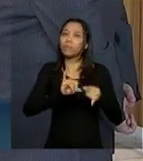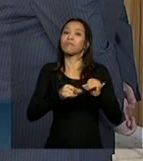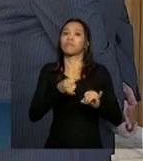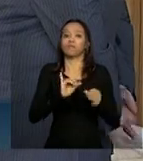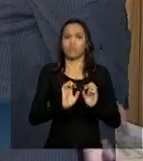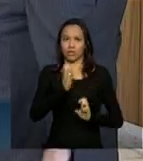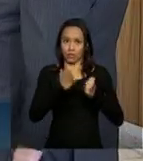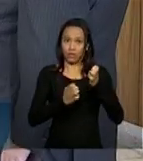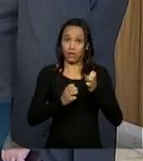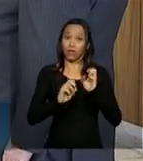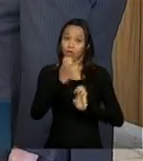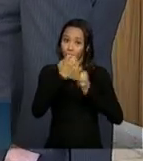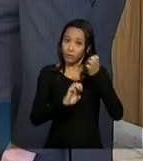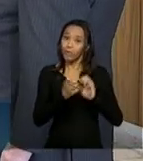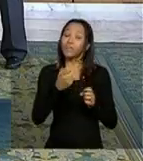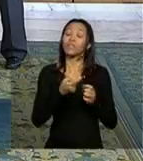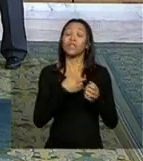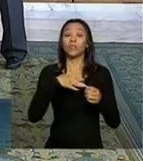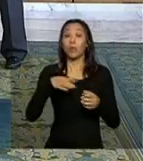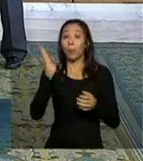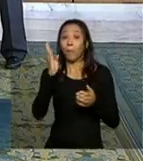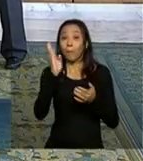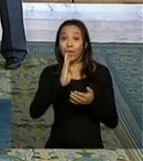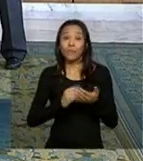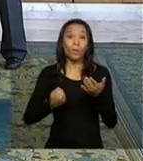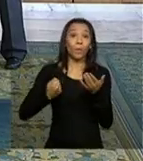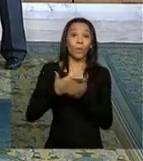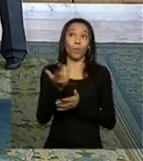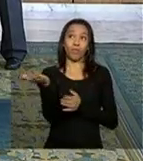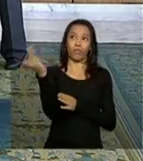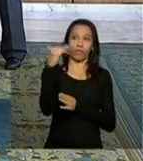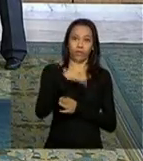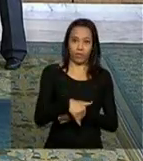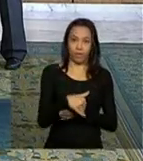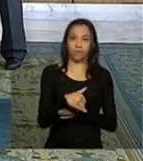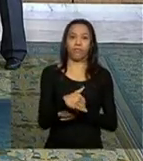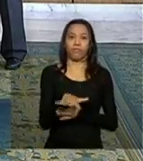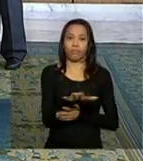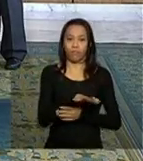o Brasil mais compra da Dinamarca.